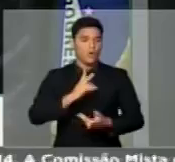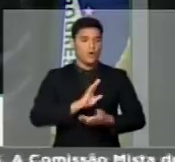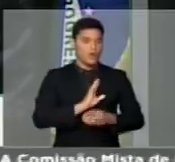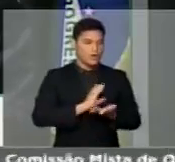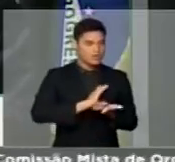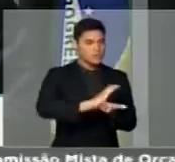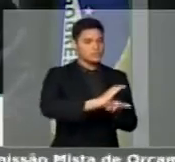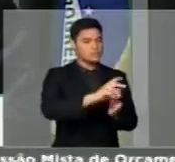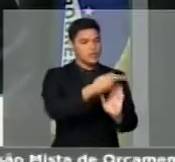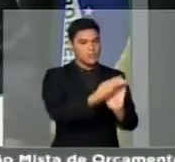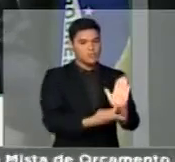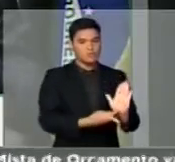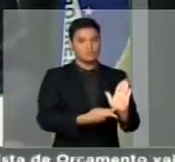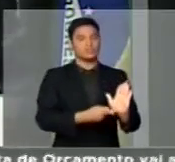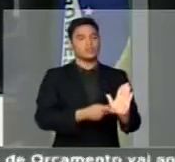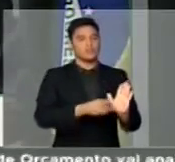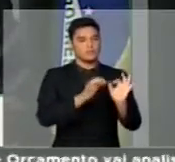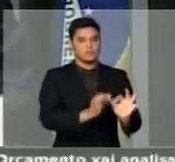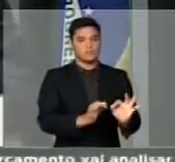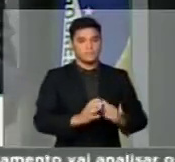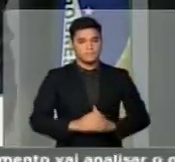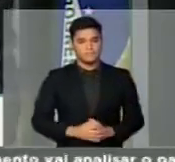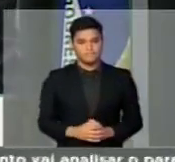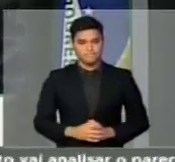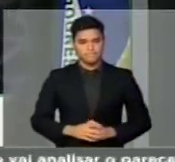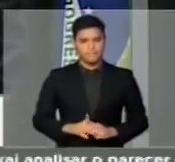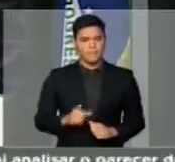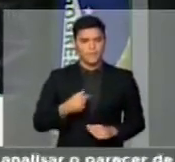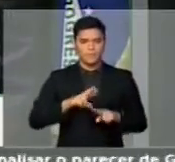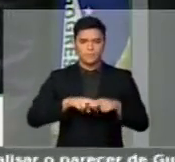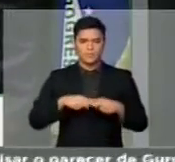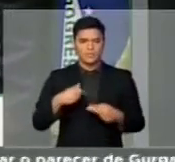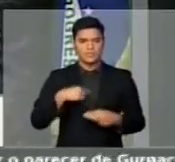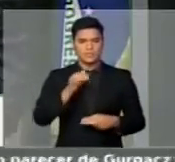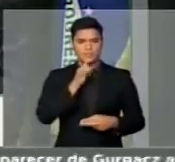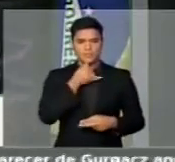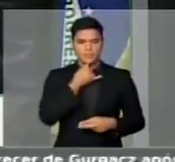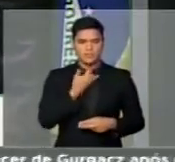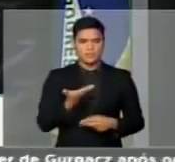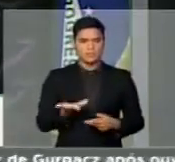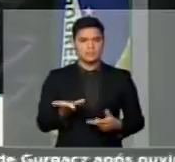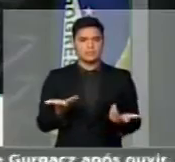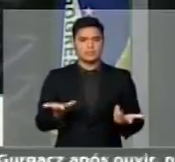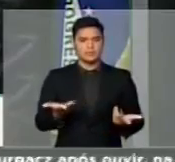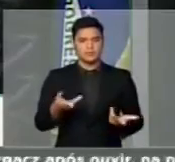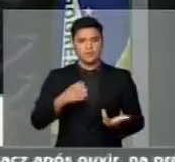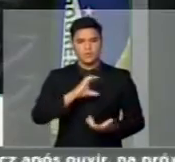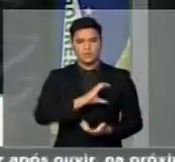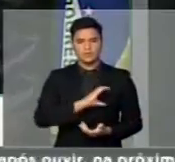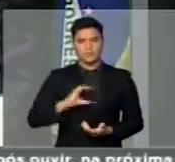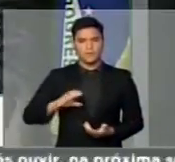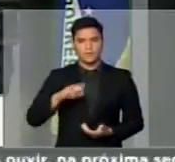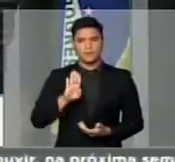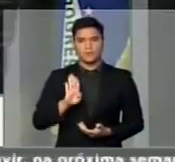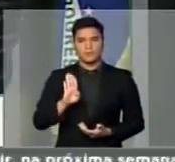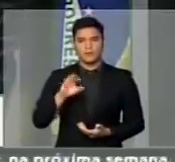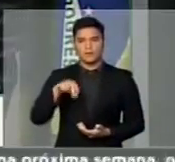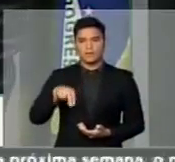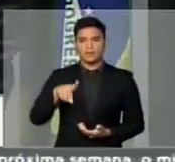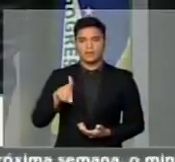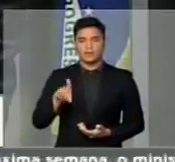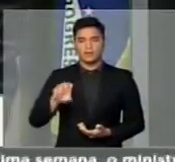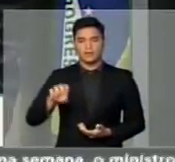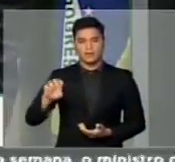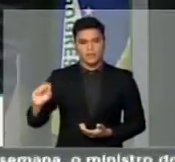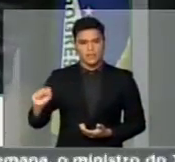do Partido dos Trabalhadores. Então é por isso, senhor presidente, que eu fico aqui, a minha lamentação, a minha decepção com a CPI do BNDES, que poderia ter